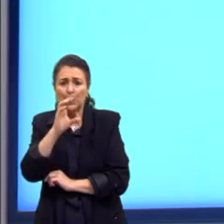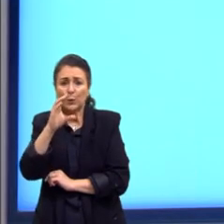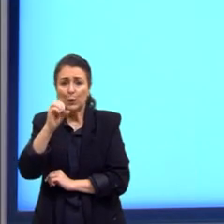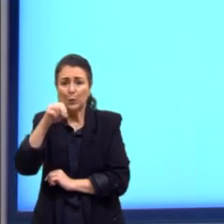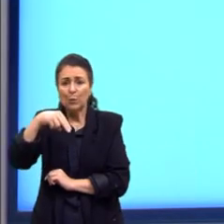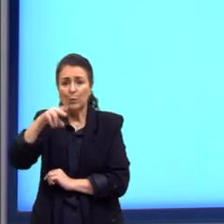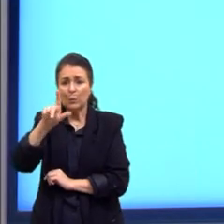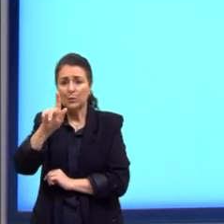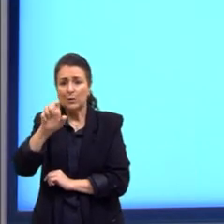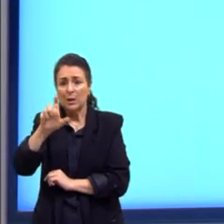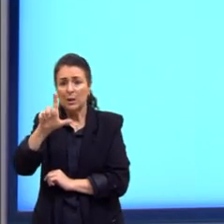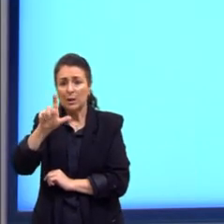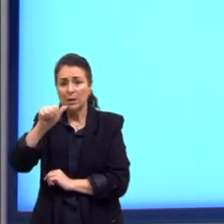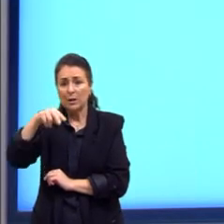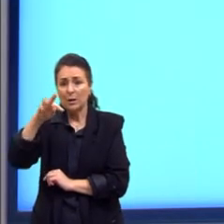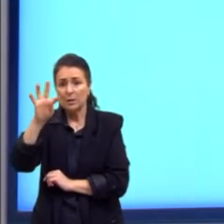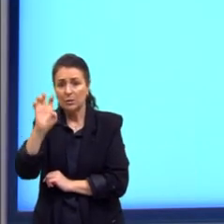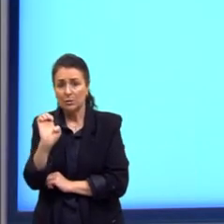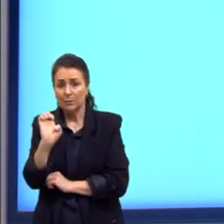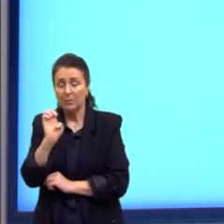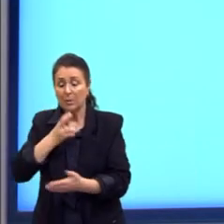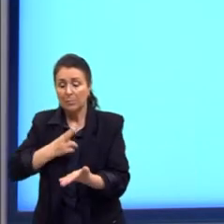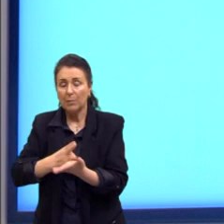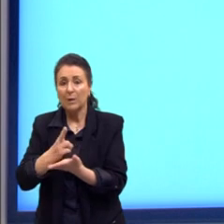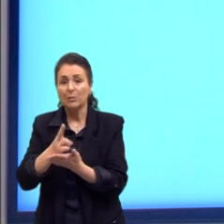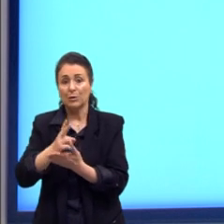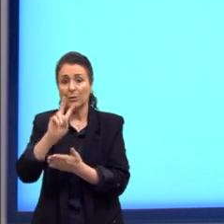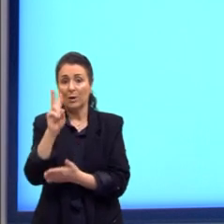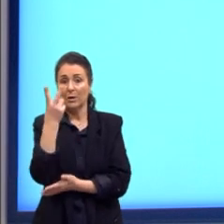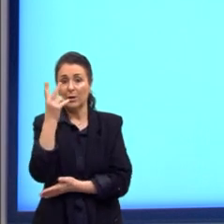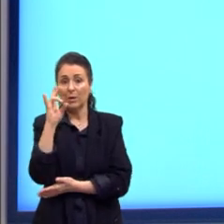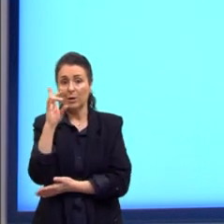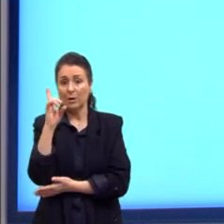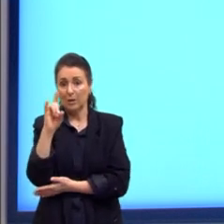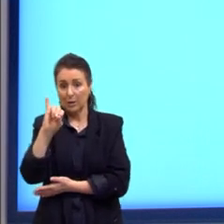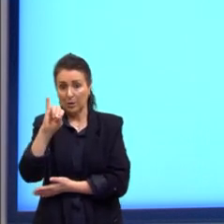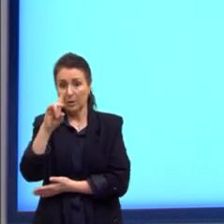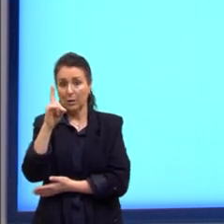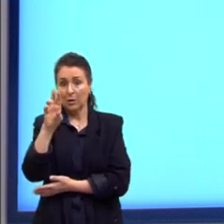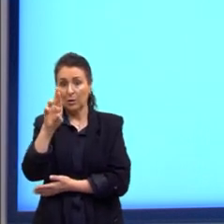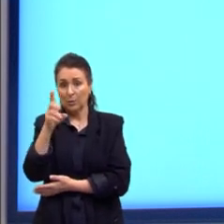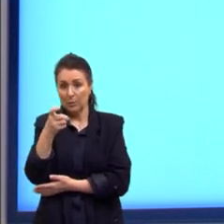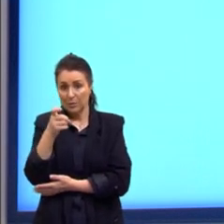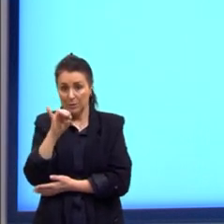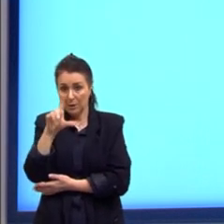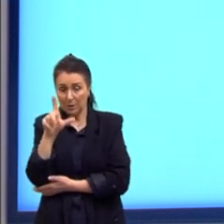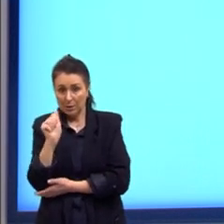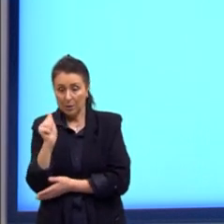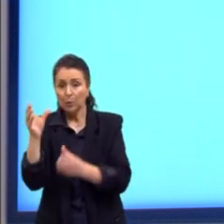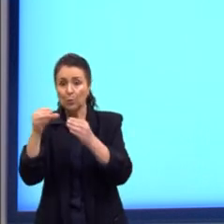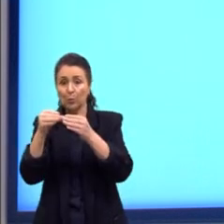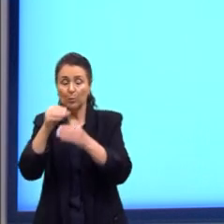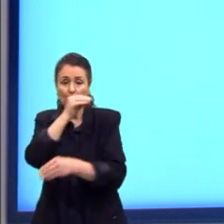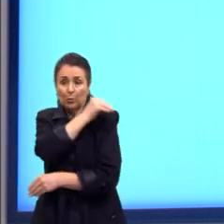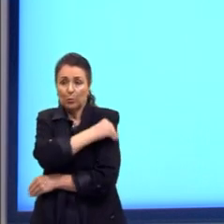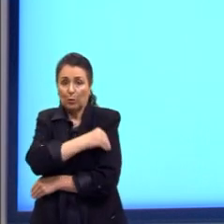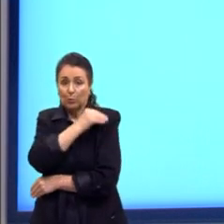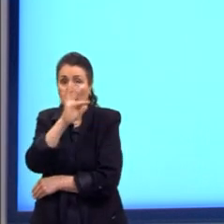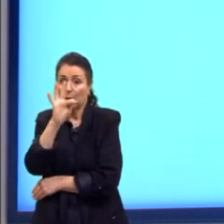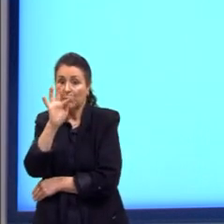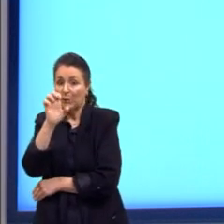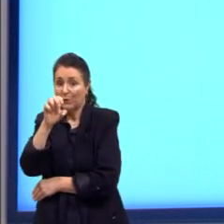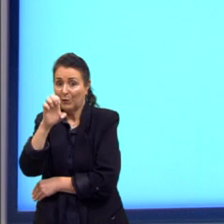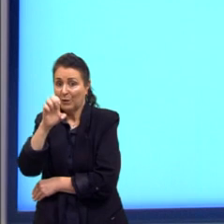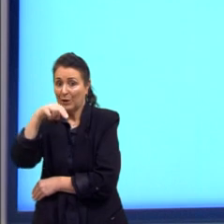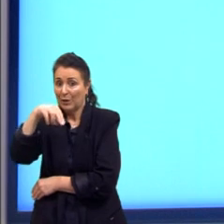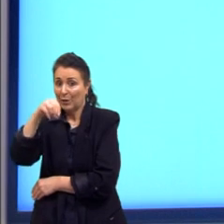propriedade bom seguindo na hidroxila que tem o mesmo grupo funcional do álcool os fenóis são aqueles compostos